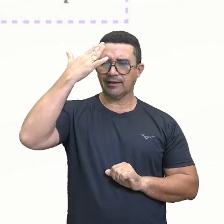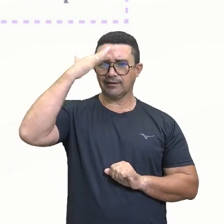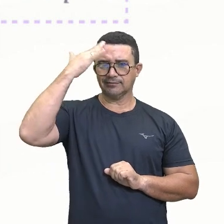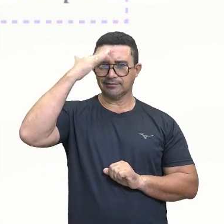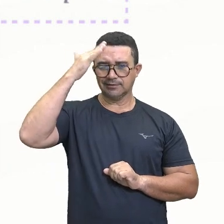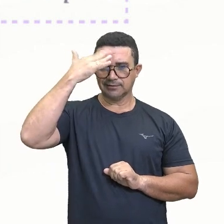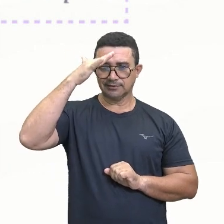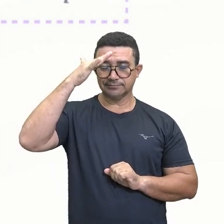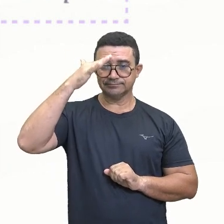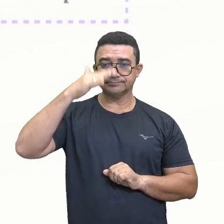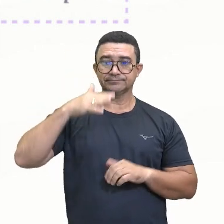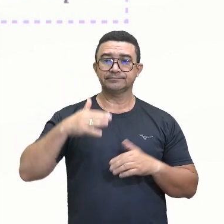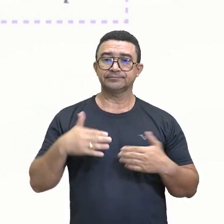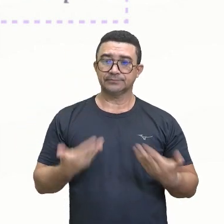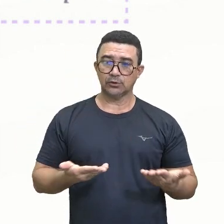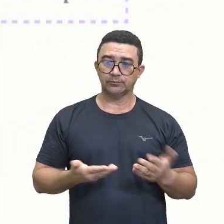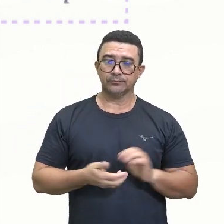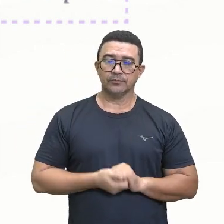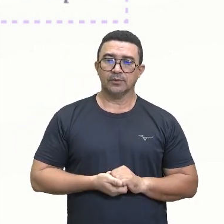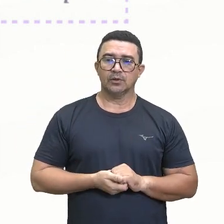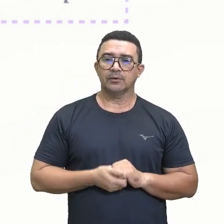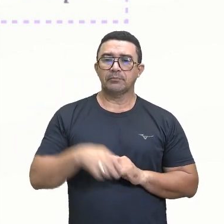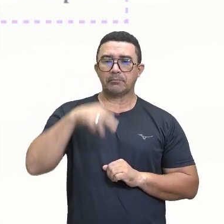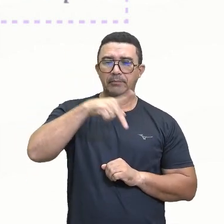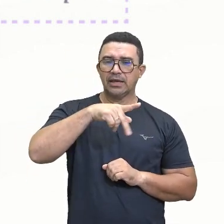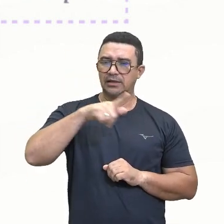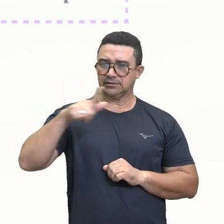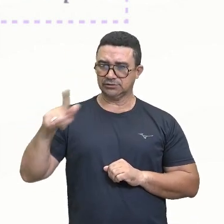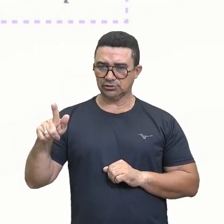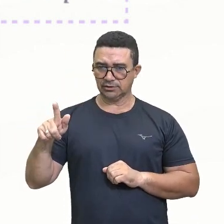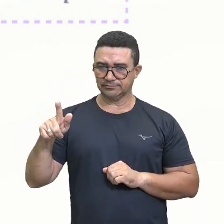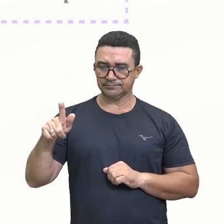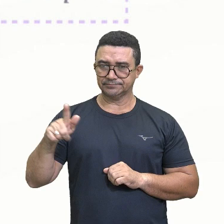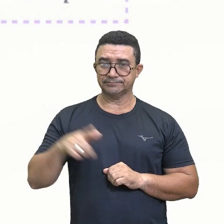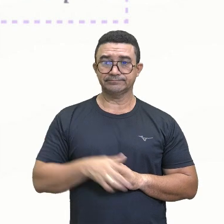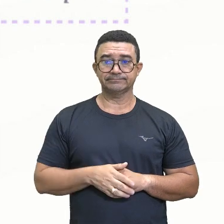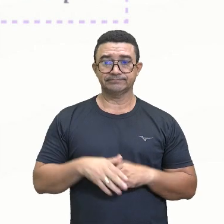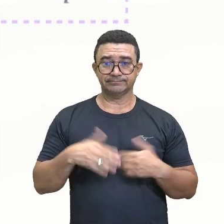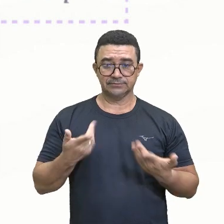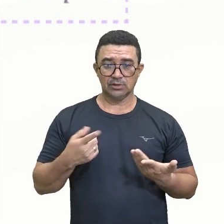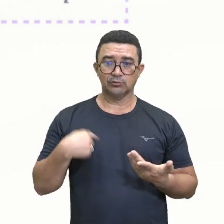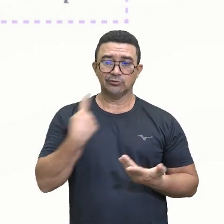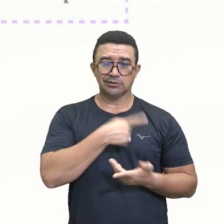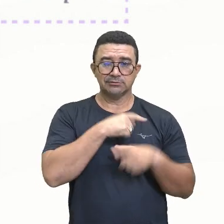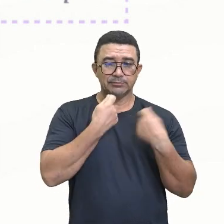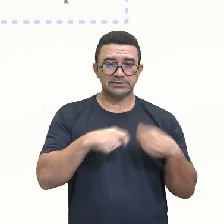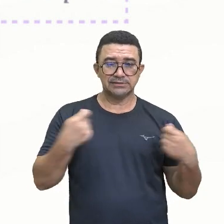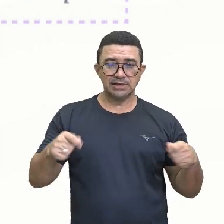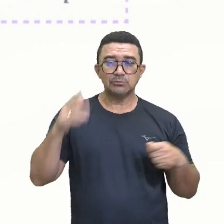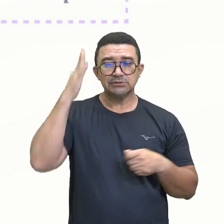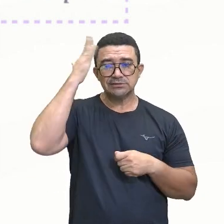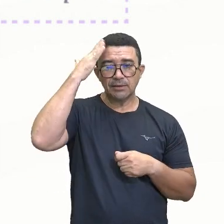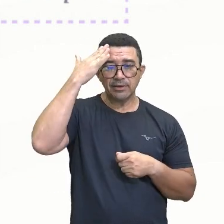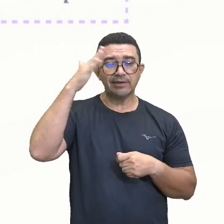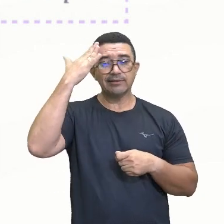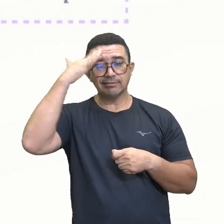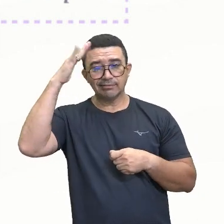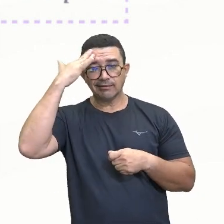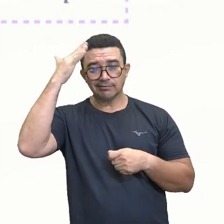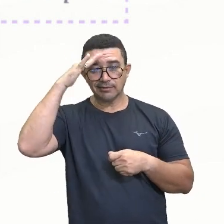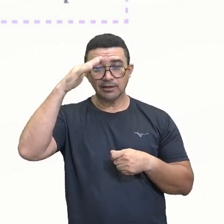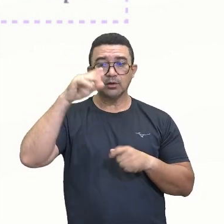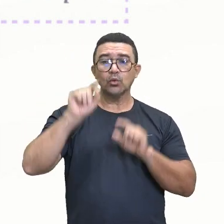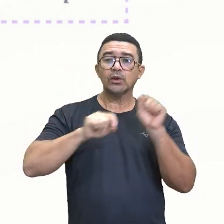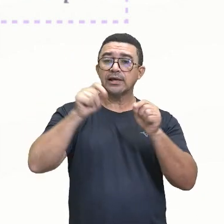aí sobre progressão geométrica? É isso que nós precisamos entender e compreender,